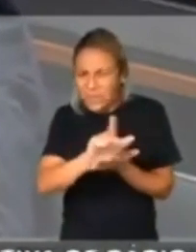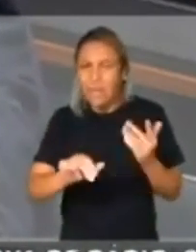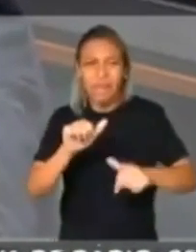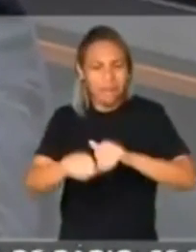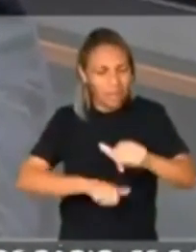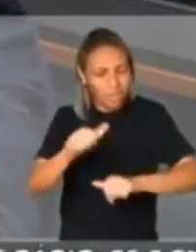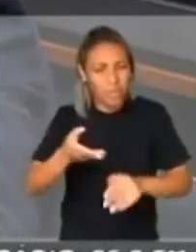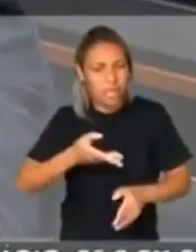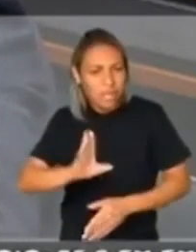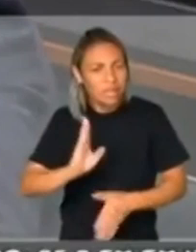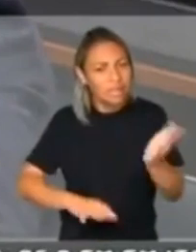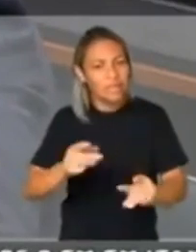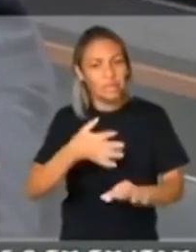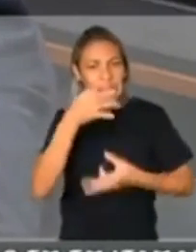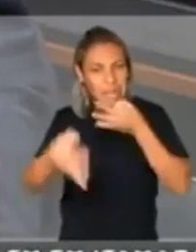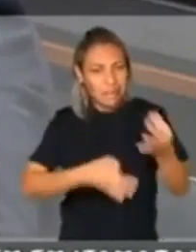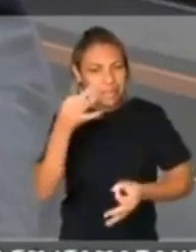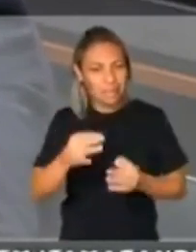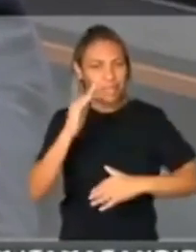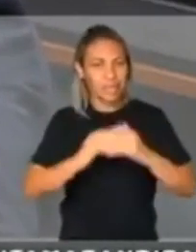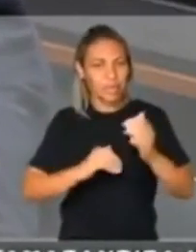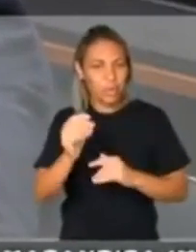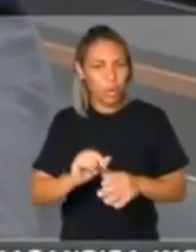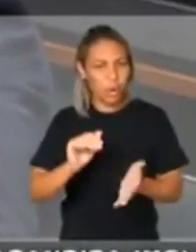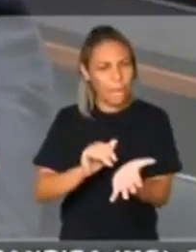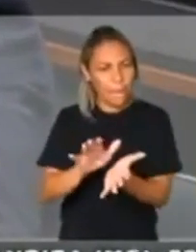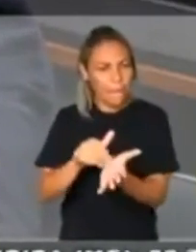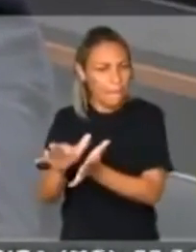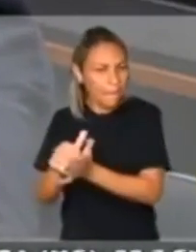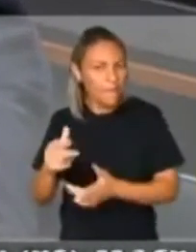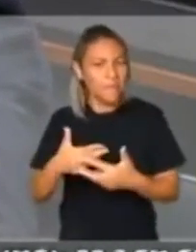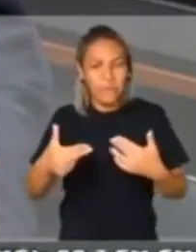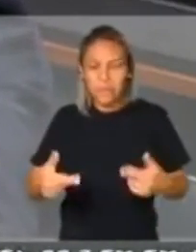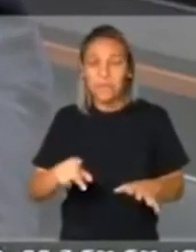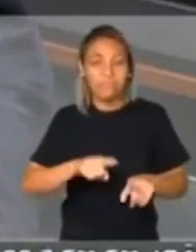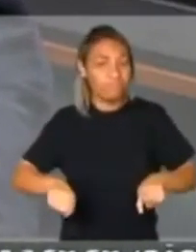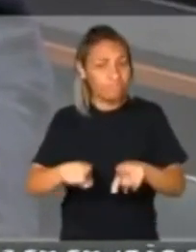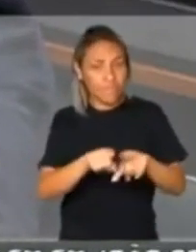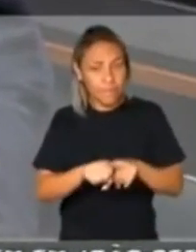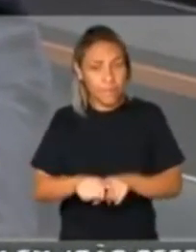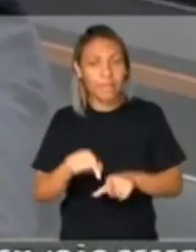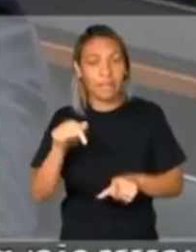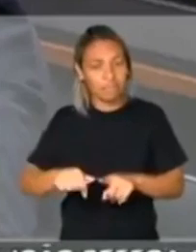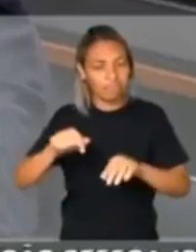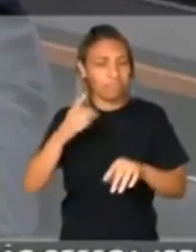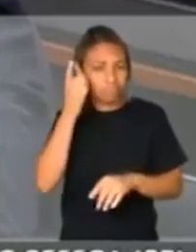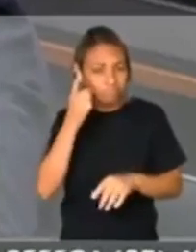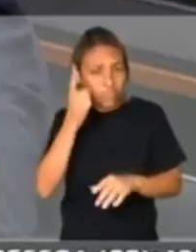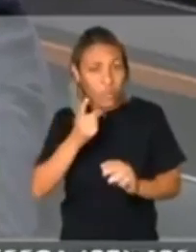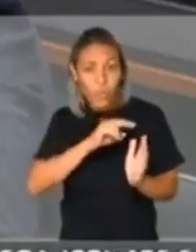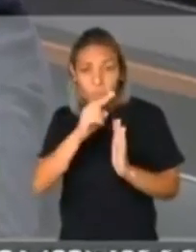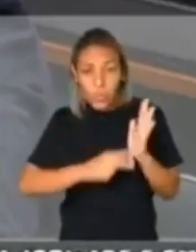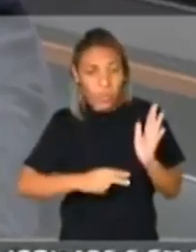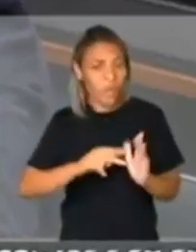já encaminhadas. Foi criticado aqui a questão das desonerações fiscais, muito provavelmente o parlamentar, além de não ter lido a